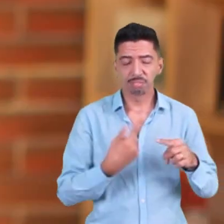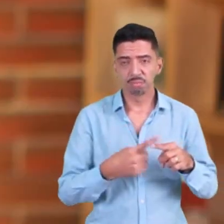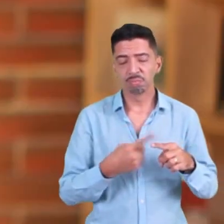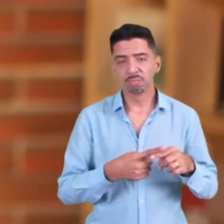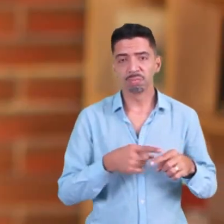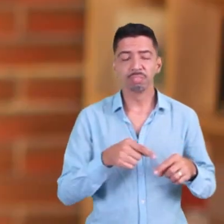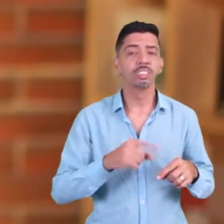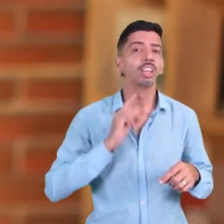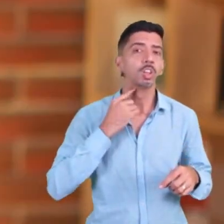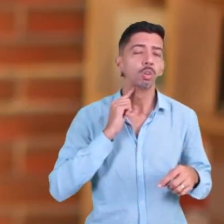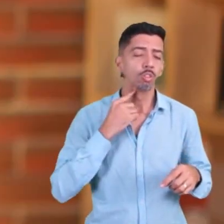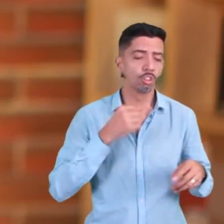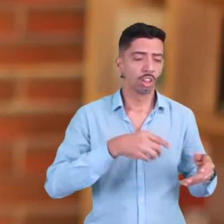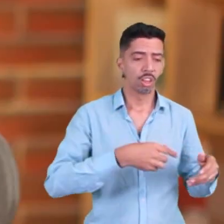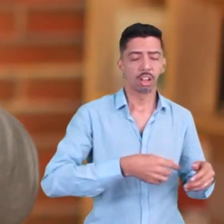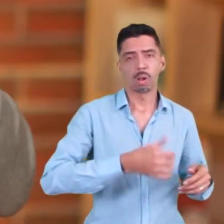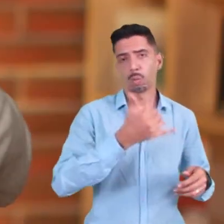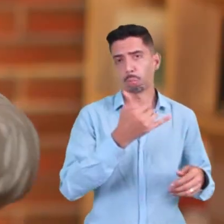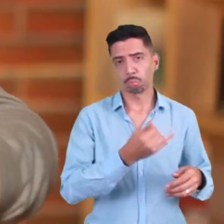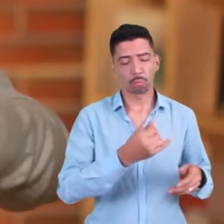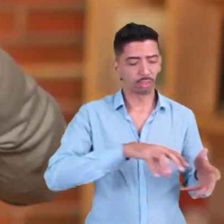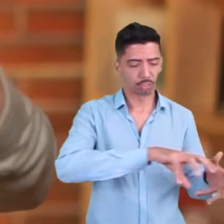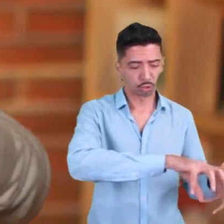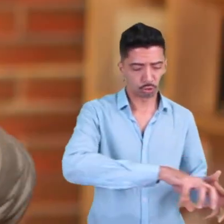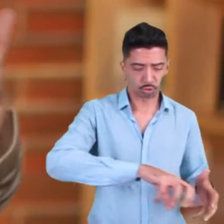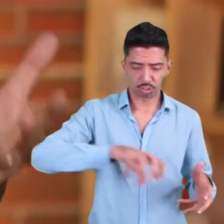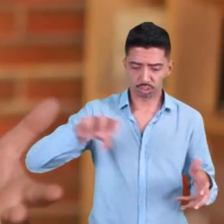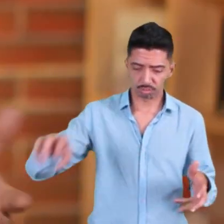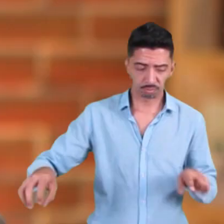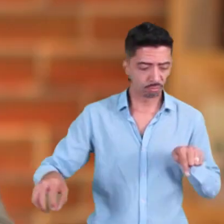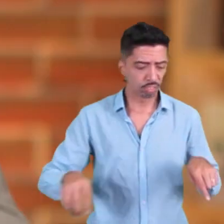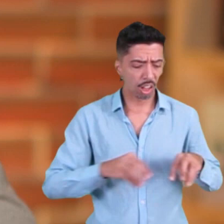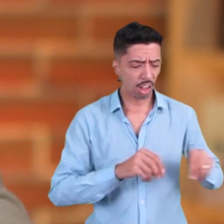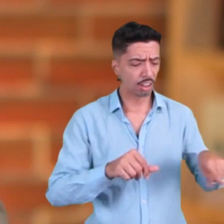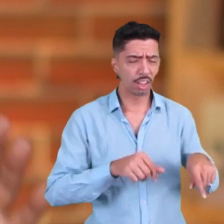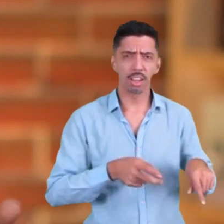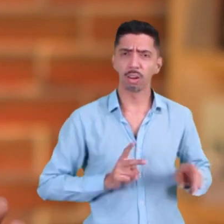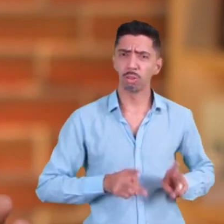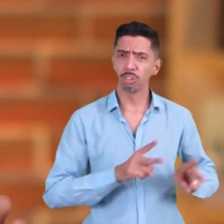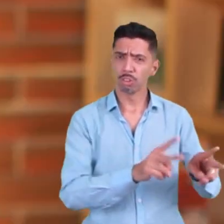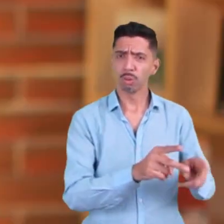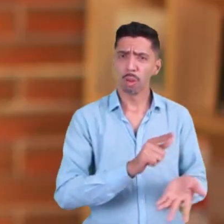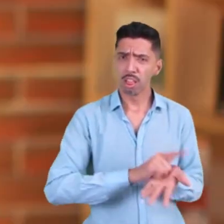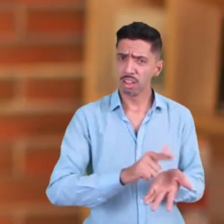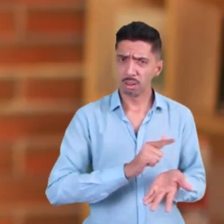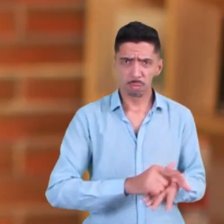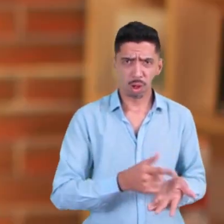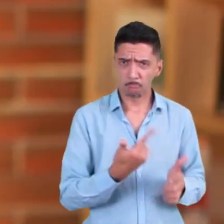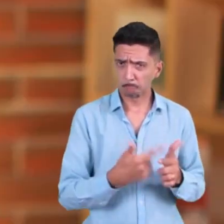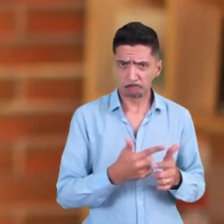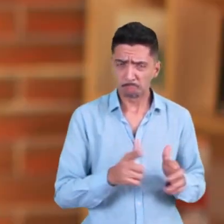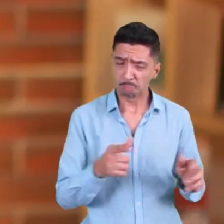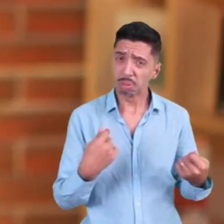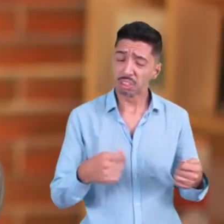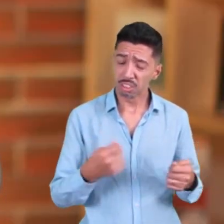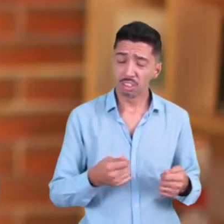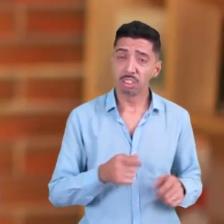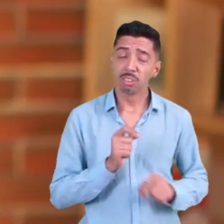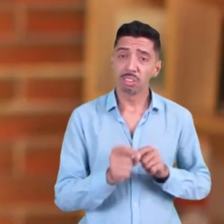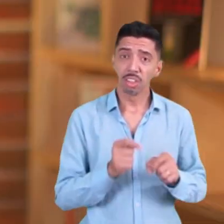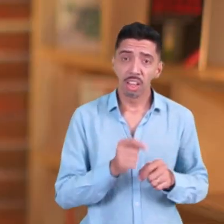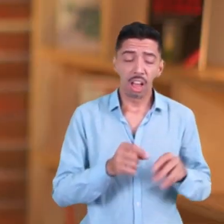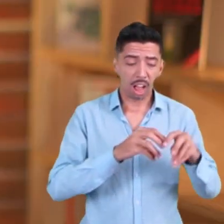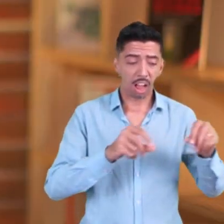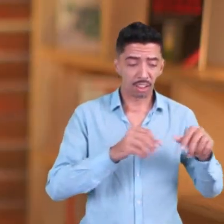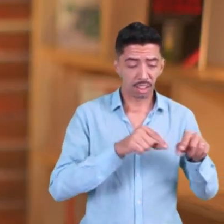tiramos os dejetos e a areia fica limpinha e continua aquela areia, às vezes uma semana. Nenhum problema. O importante é colocar a areia com